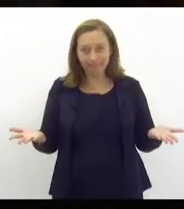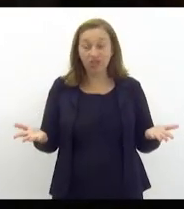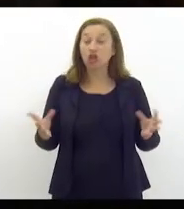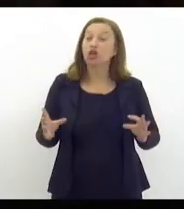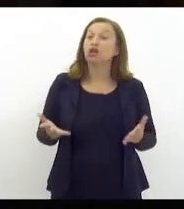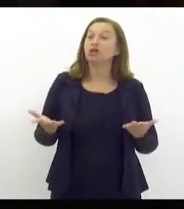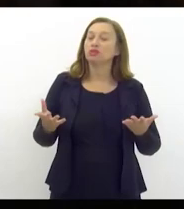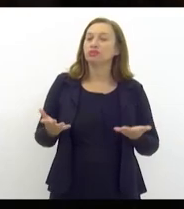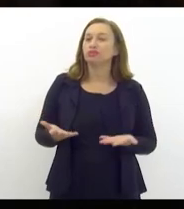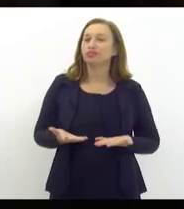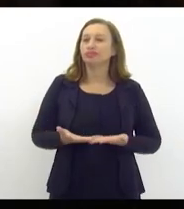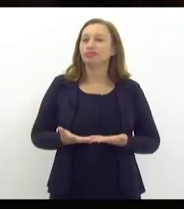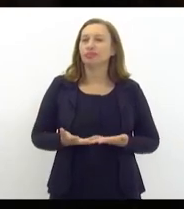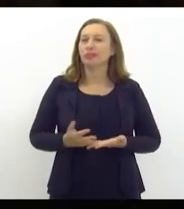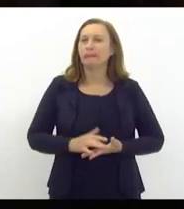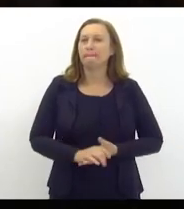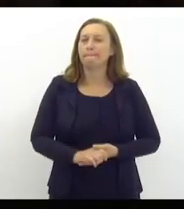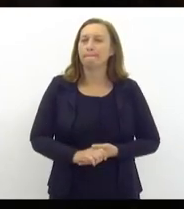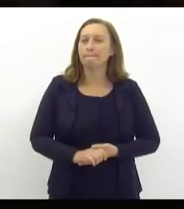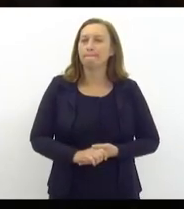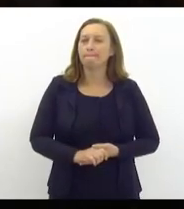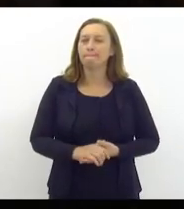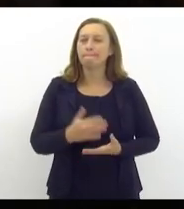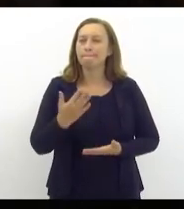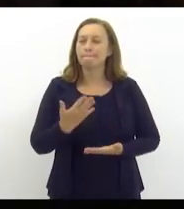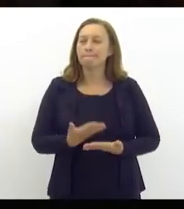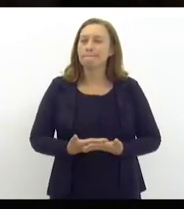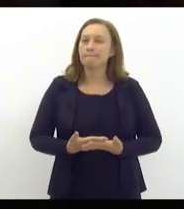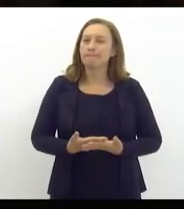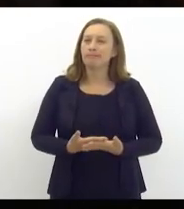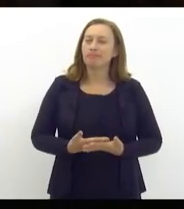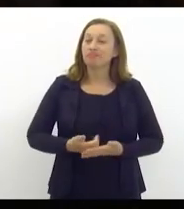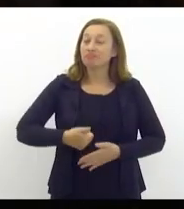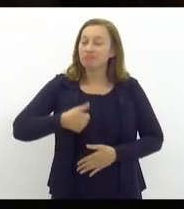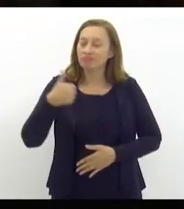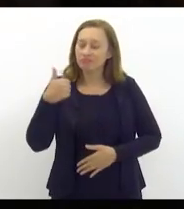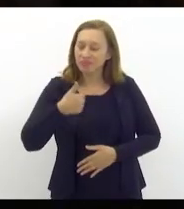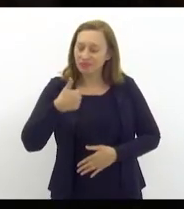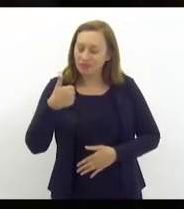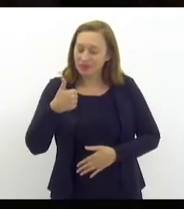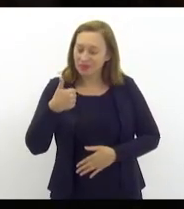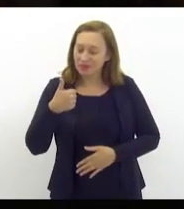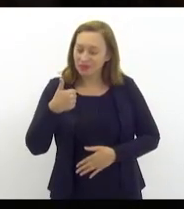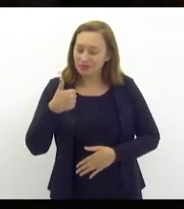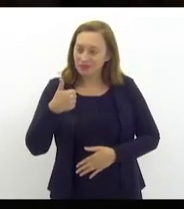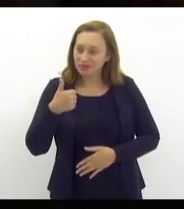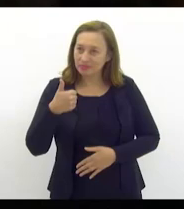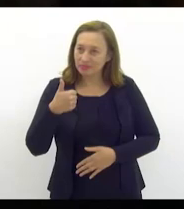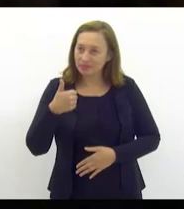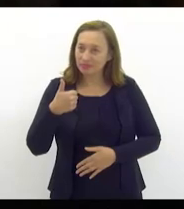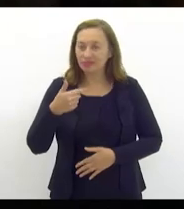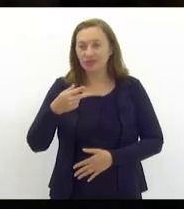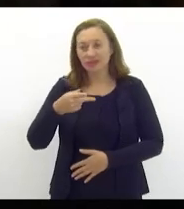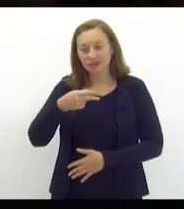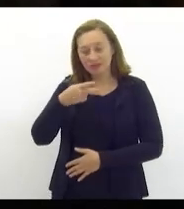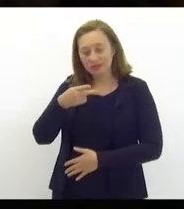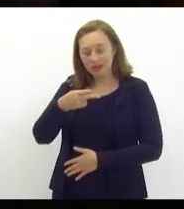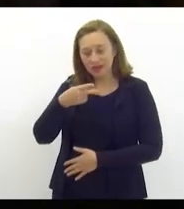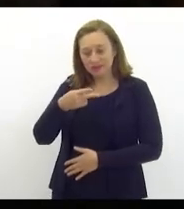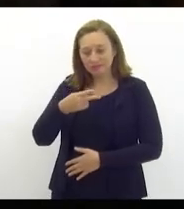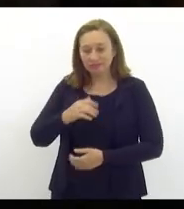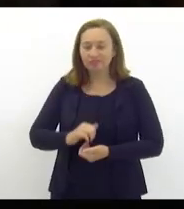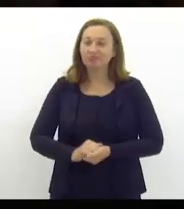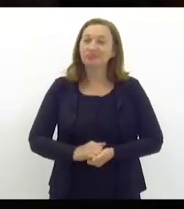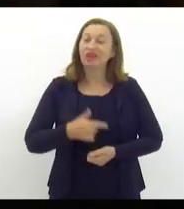Dito isso, cumpro aqui a primeira etapa da minha fala. E